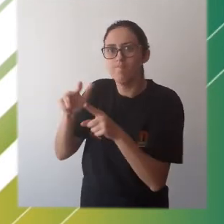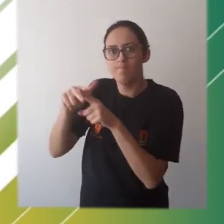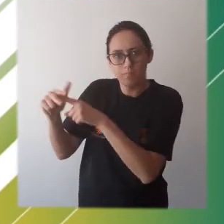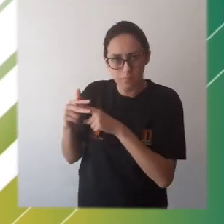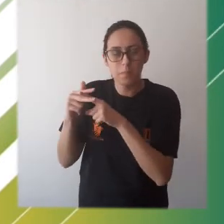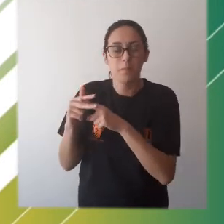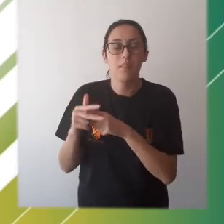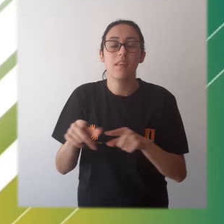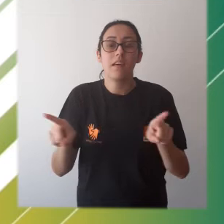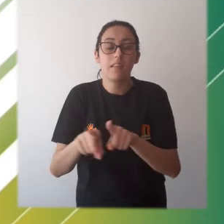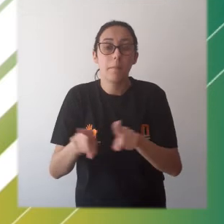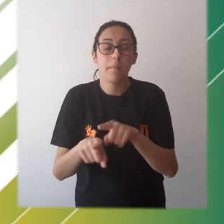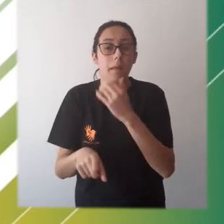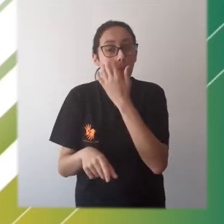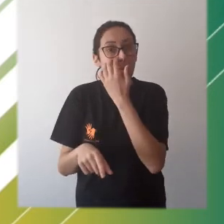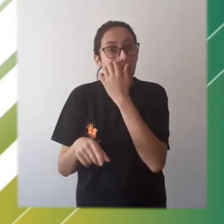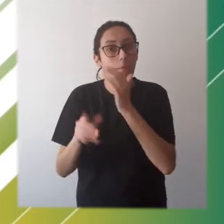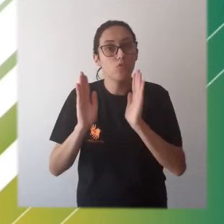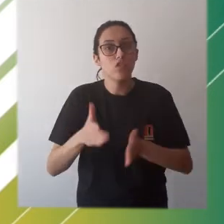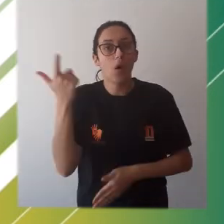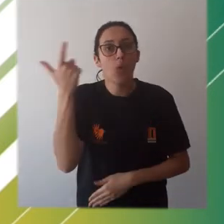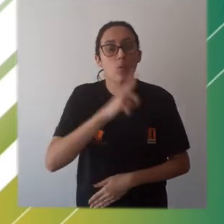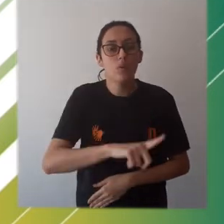Conseguimos também na